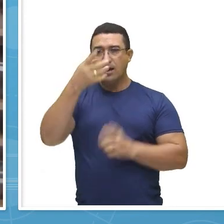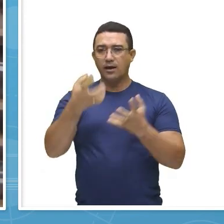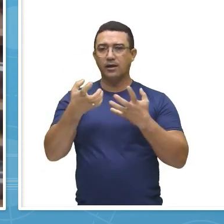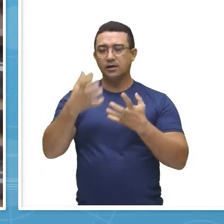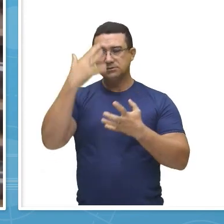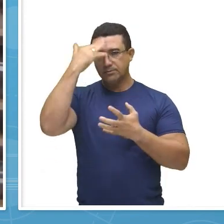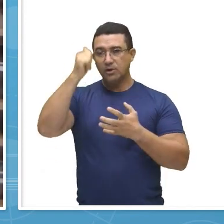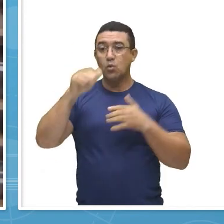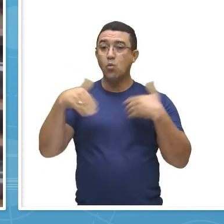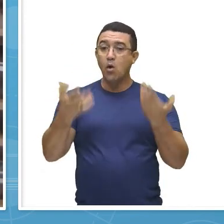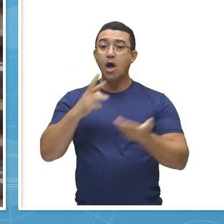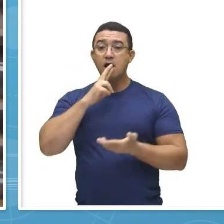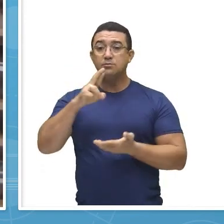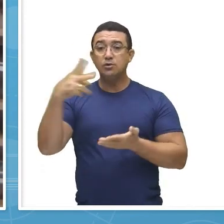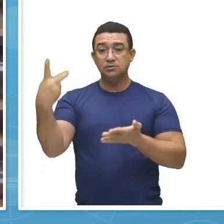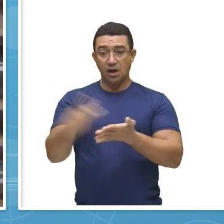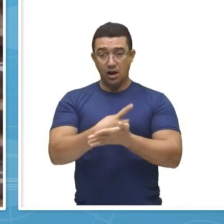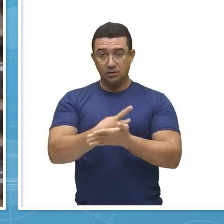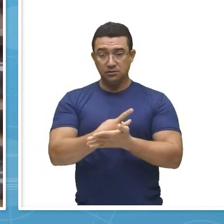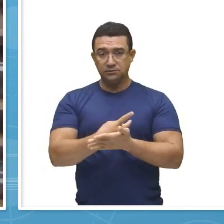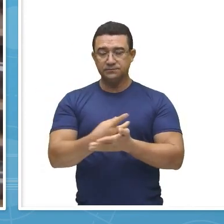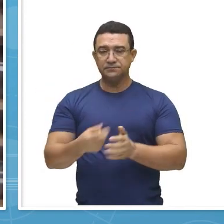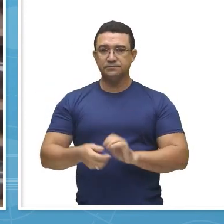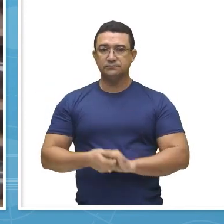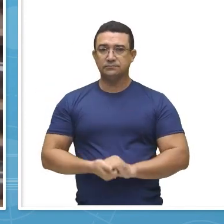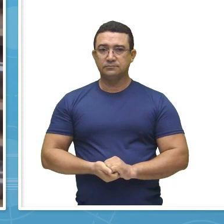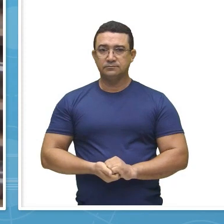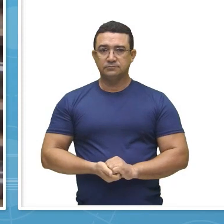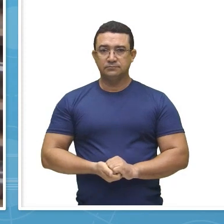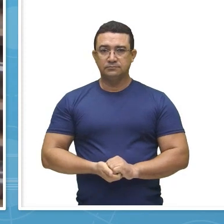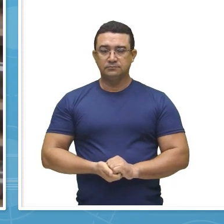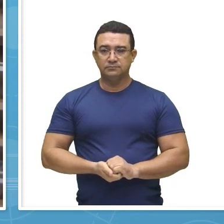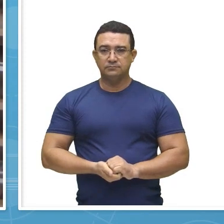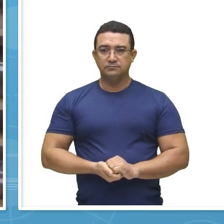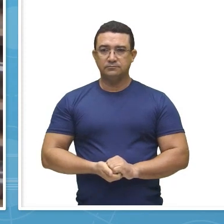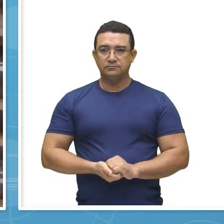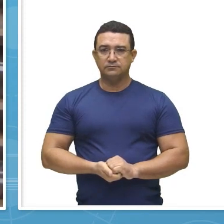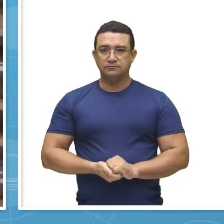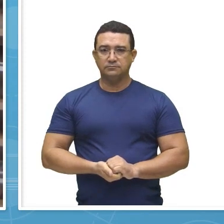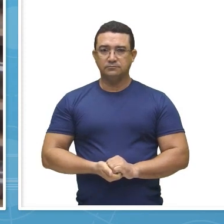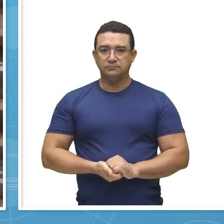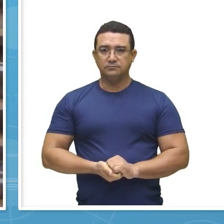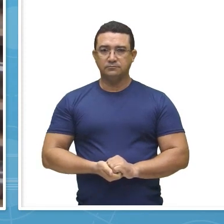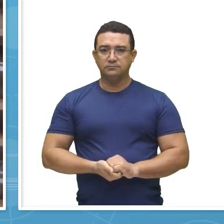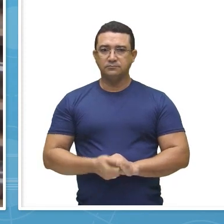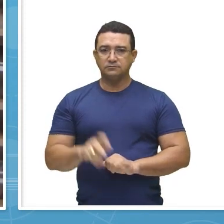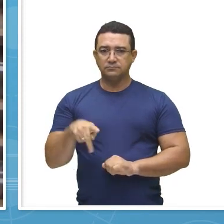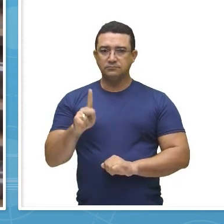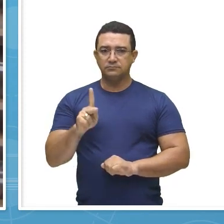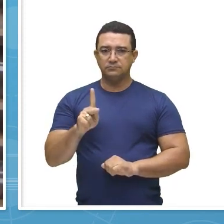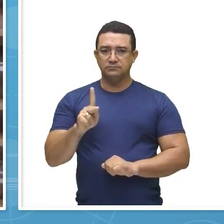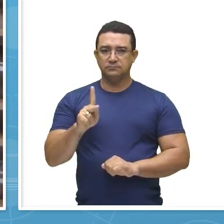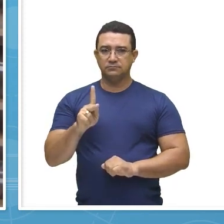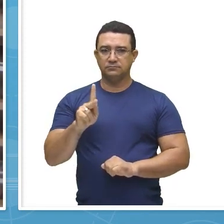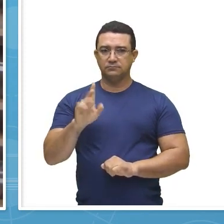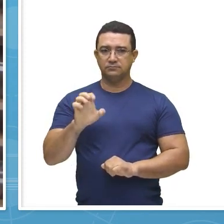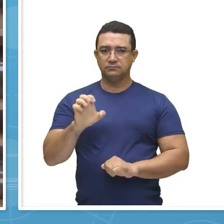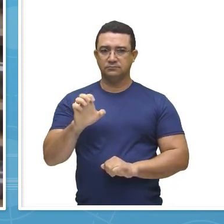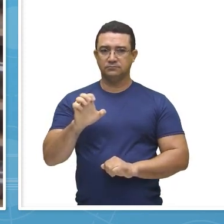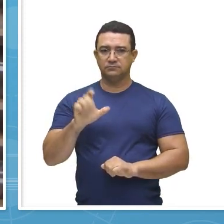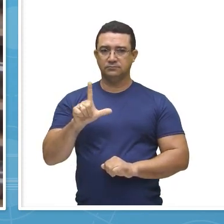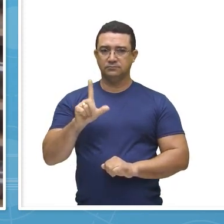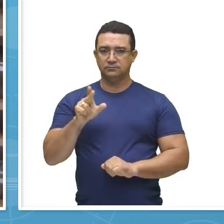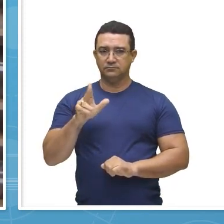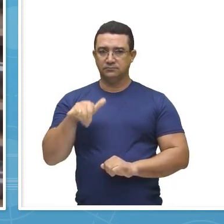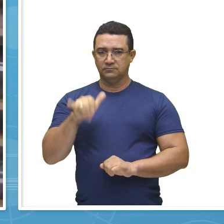a resposta incorreta a respeito dos continentes, tá bom? Nós temos ainda a resposta, né, da